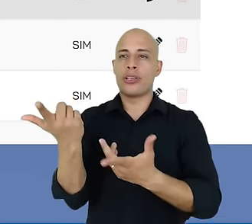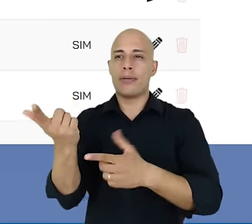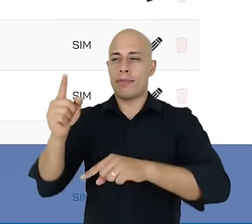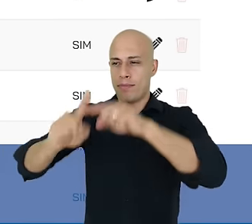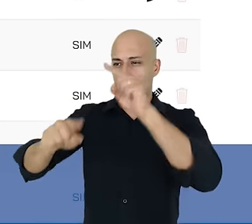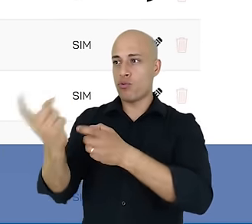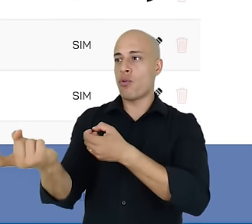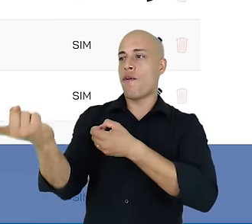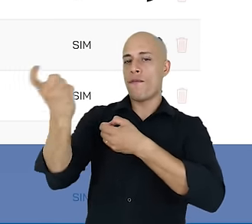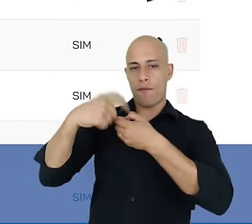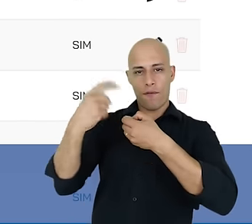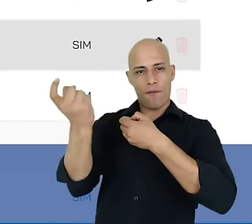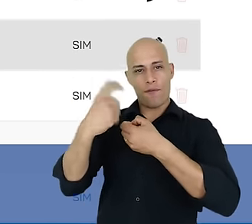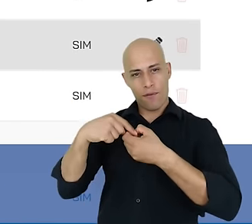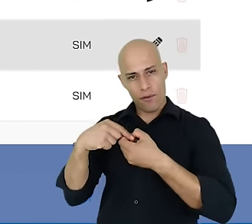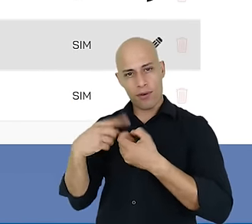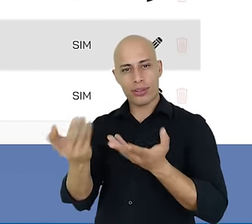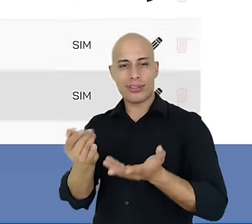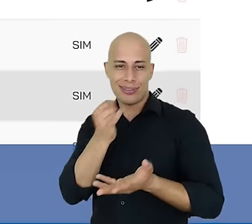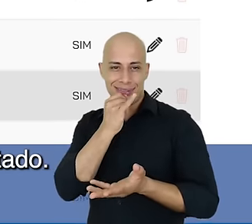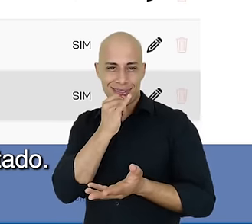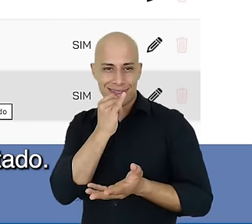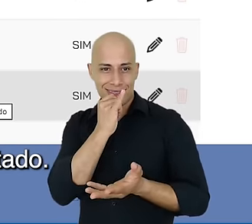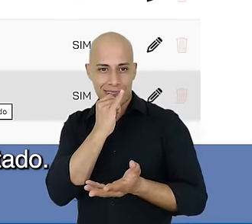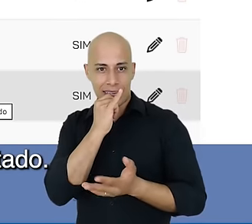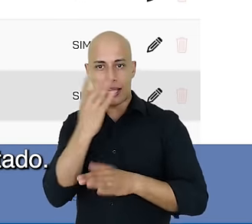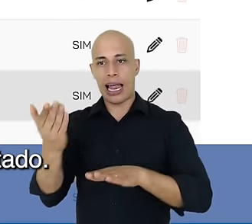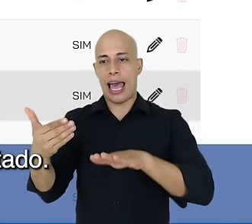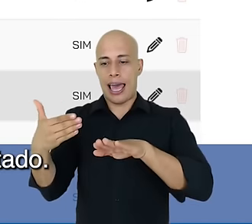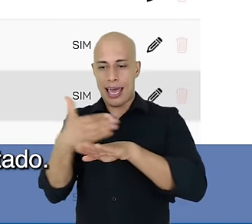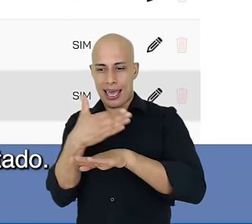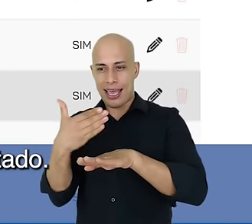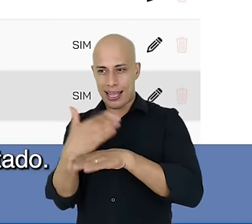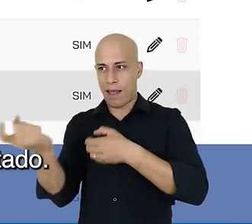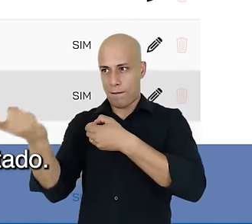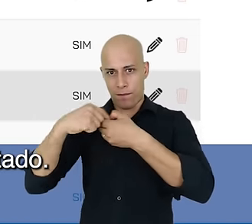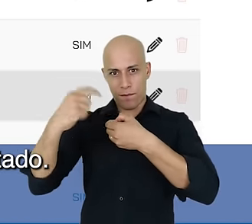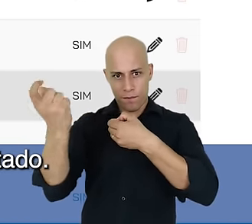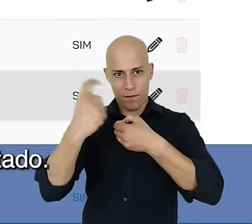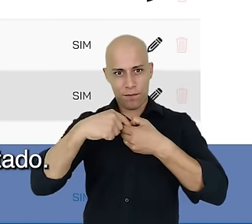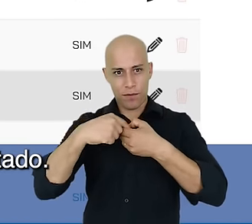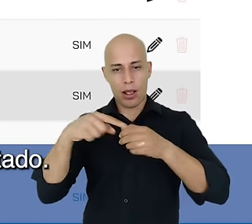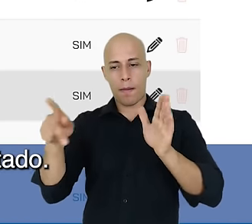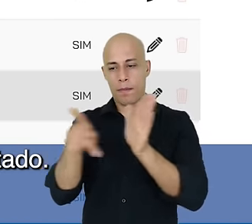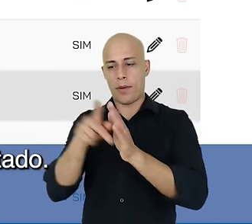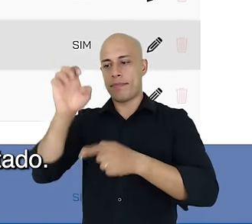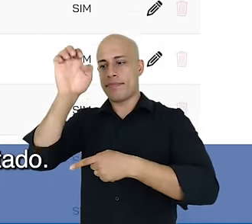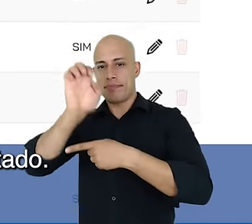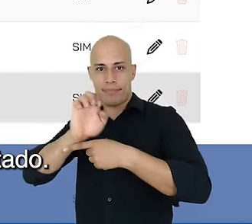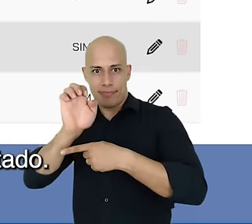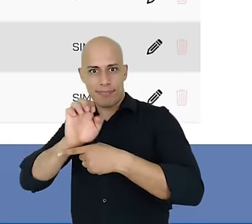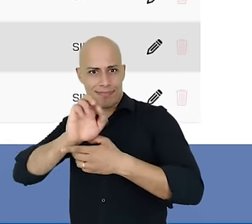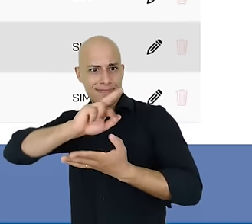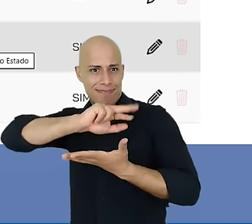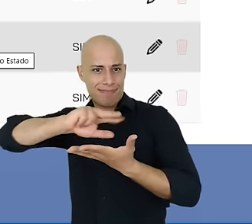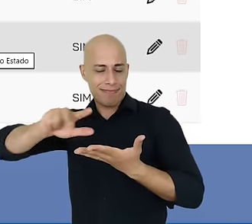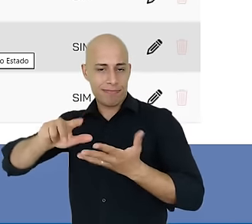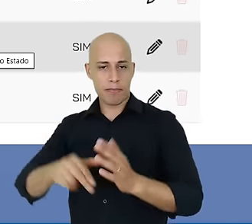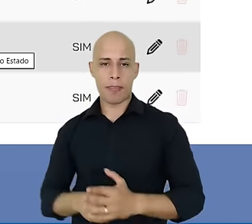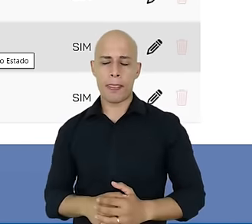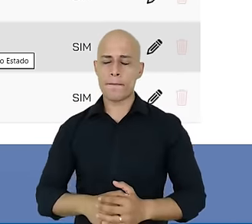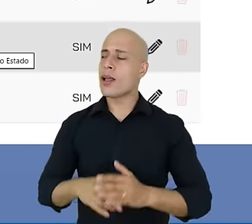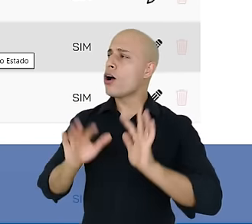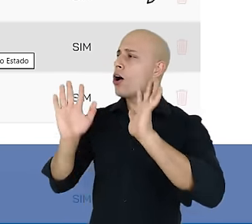mercadoria na devolução de mercadoria entradas outras entradas né dentro do estado e assim vai Car então no